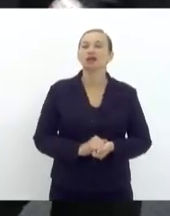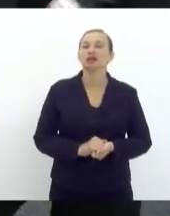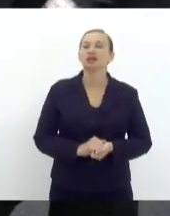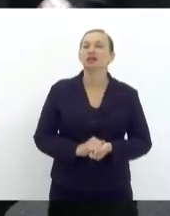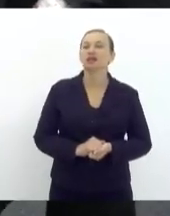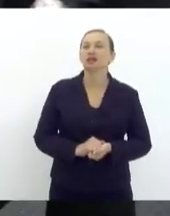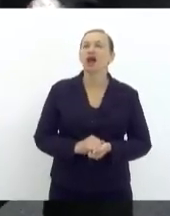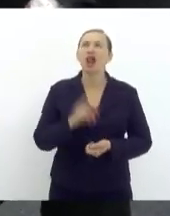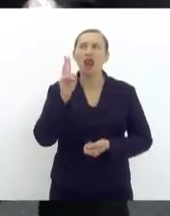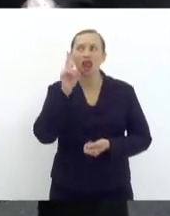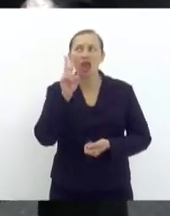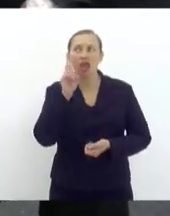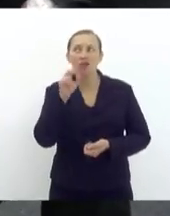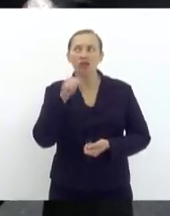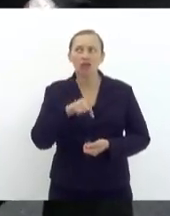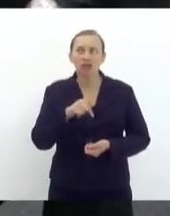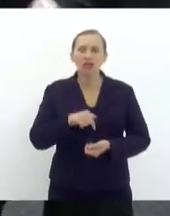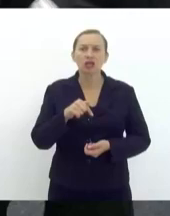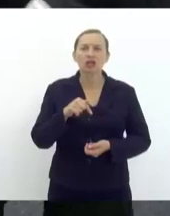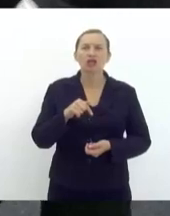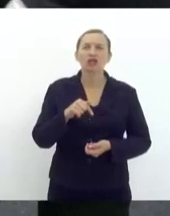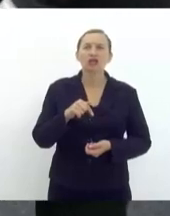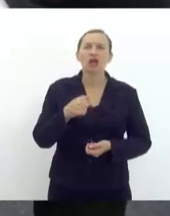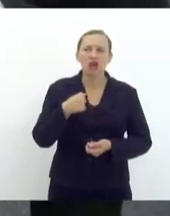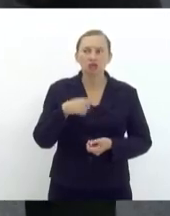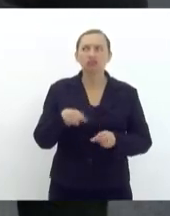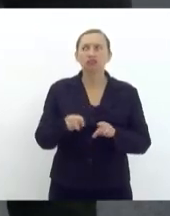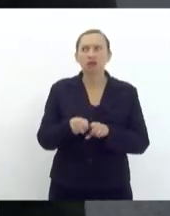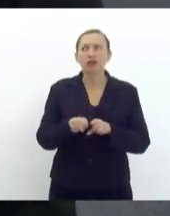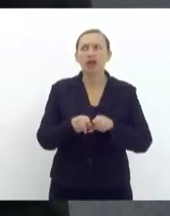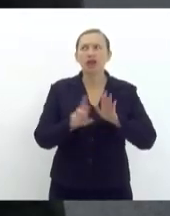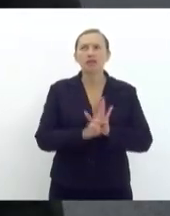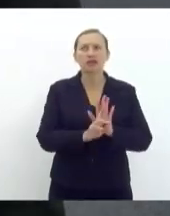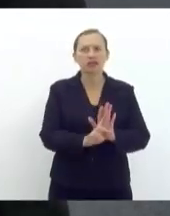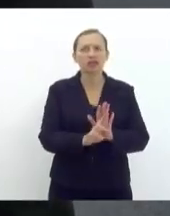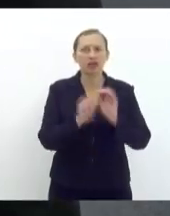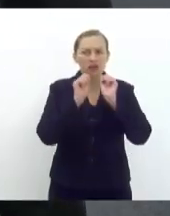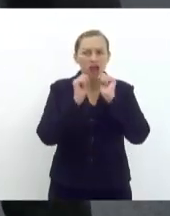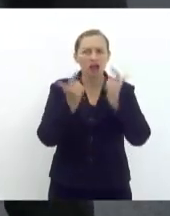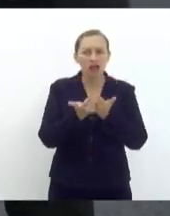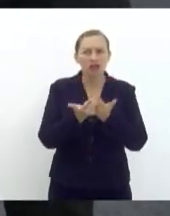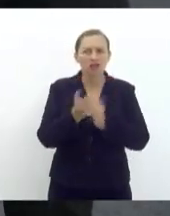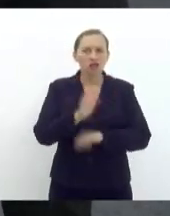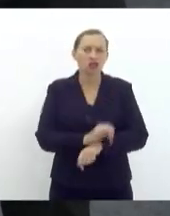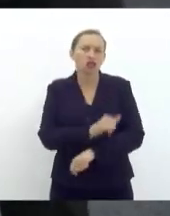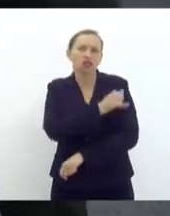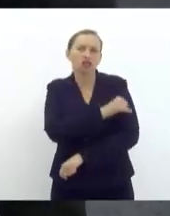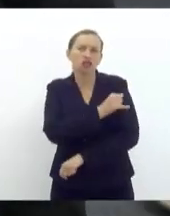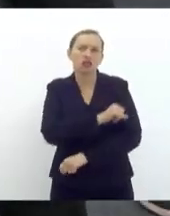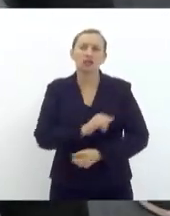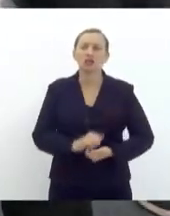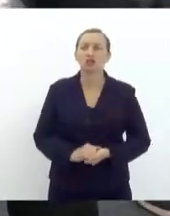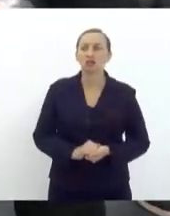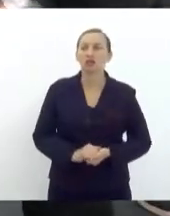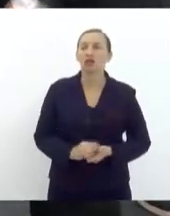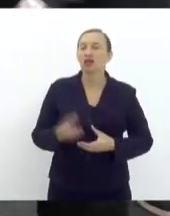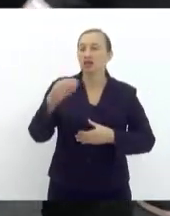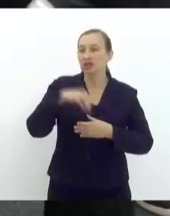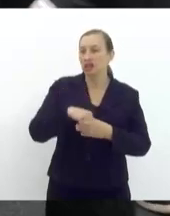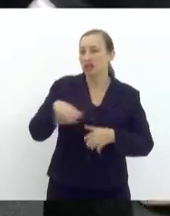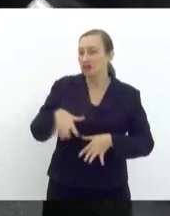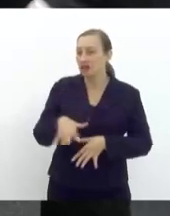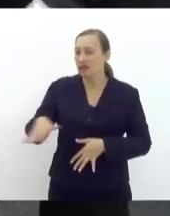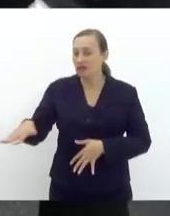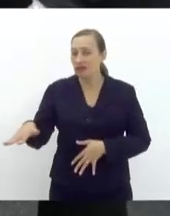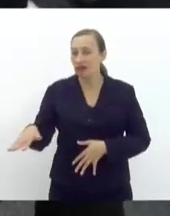tia Ju lembram com muito pesar Eu também representava a Assembleia Legislativa do Estado do Rio de Janeiro dentro da Favela